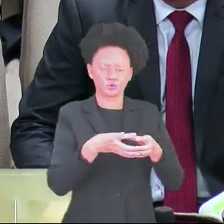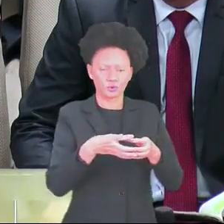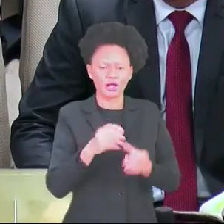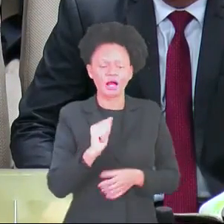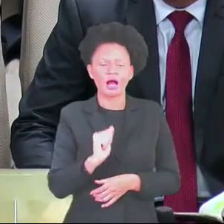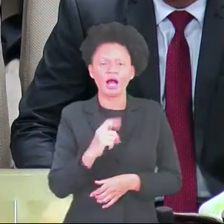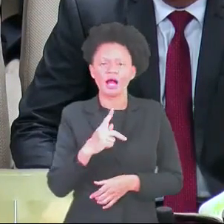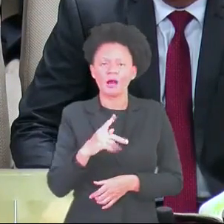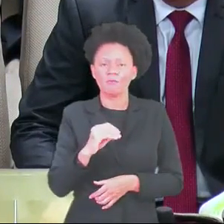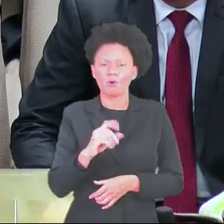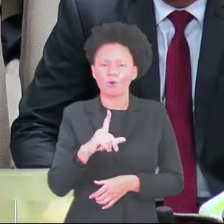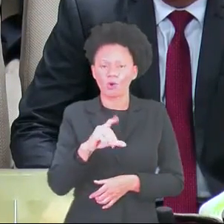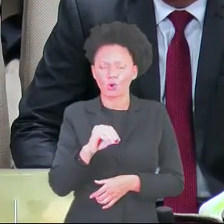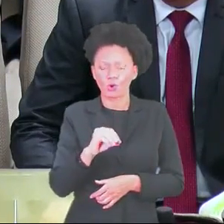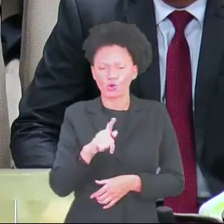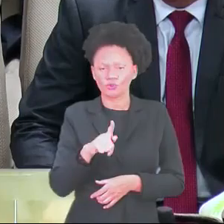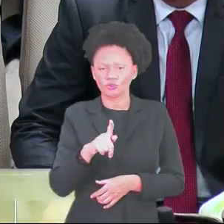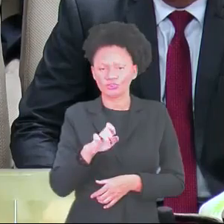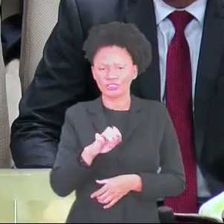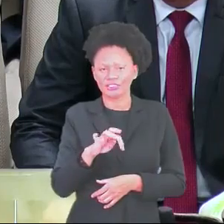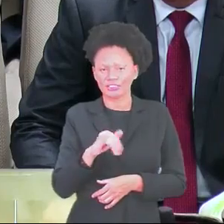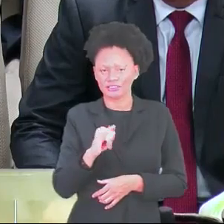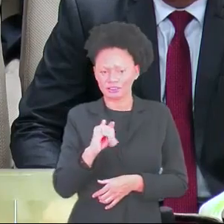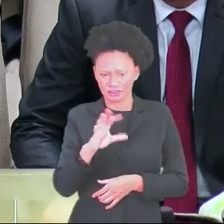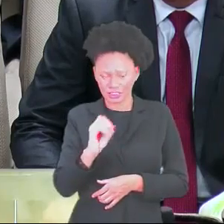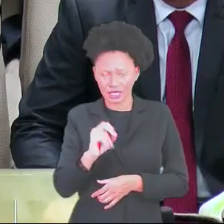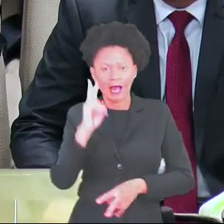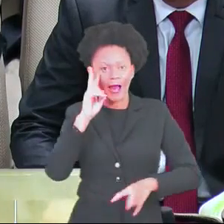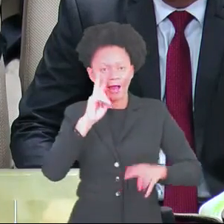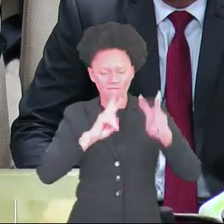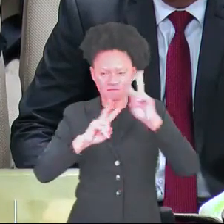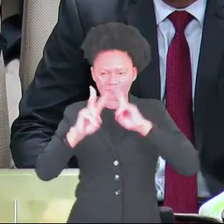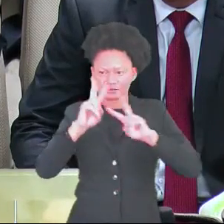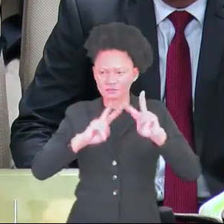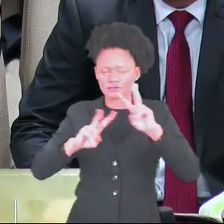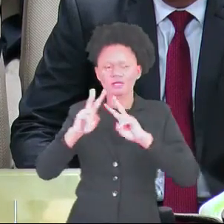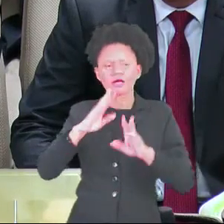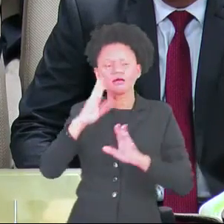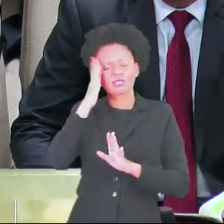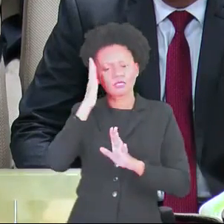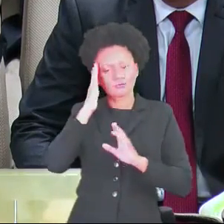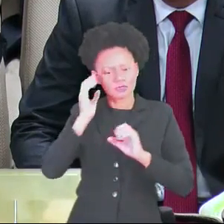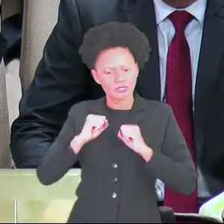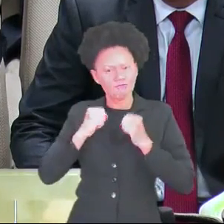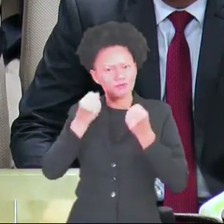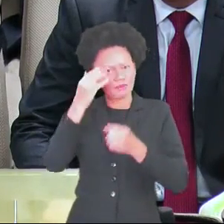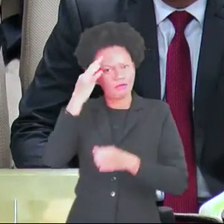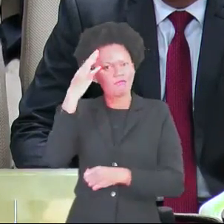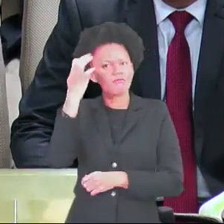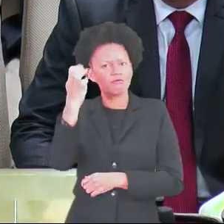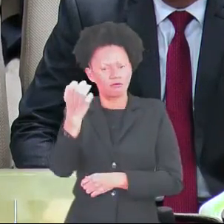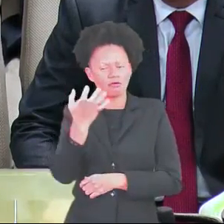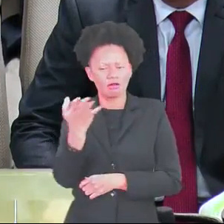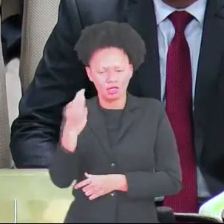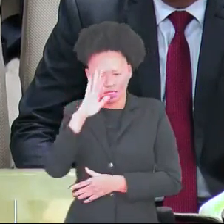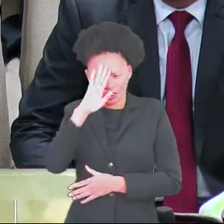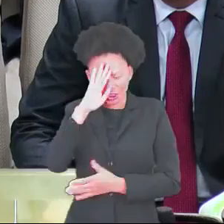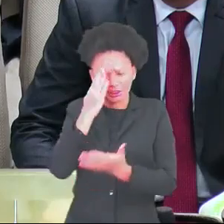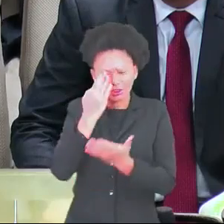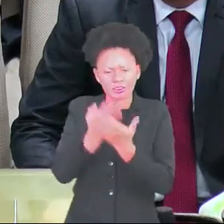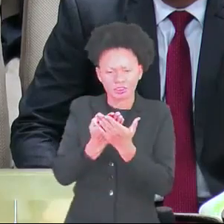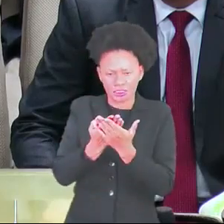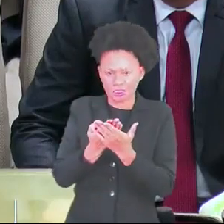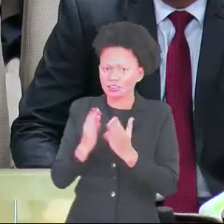tem a visão e a decisão de defender a fé. E nós cremos, a nossa Igreja Assembleia de Deus